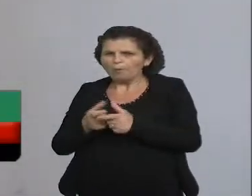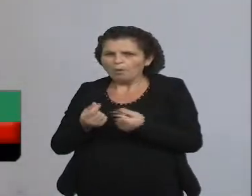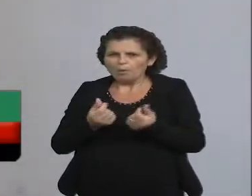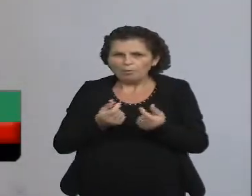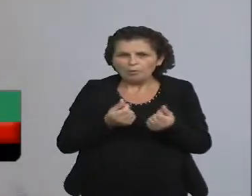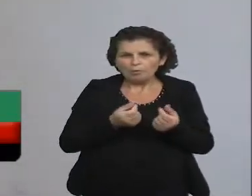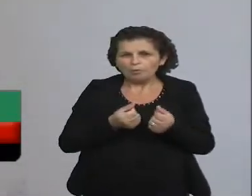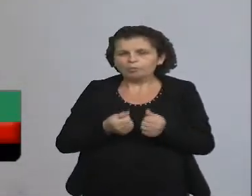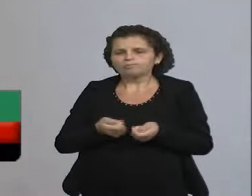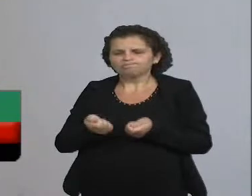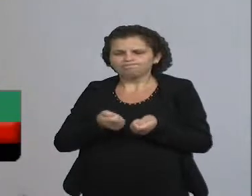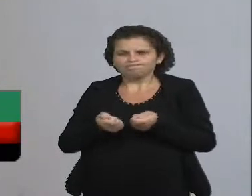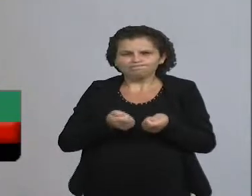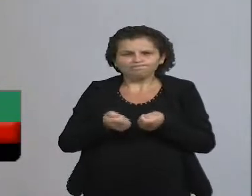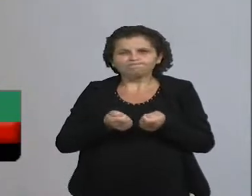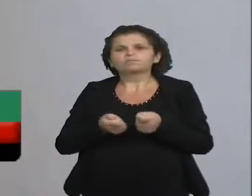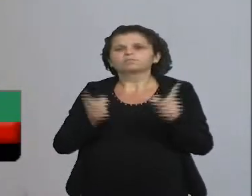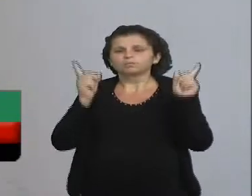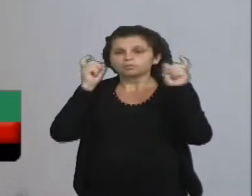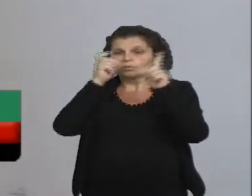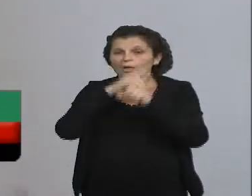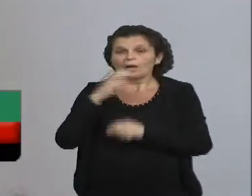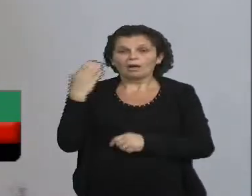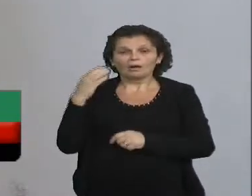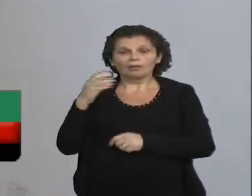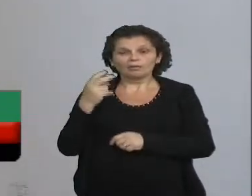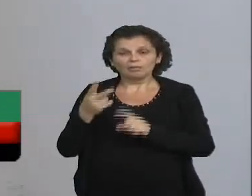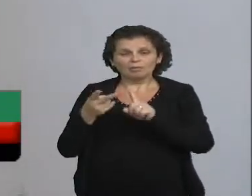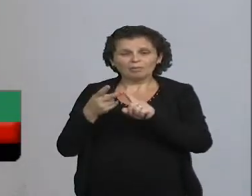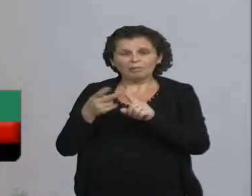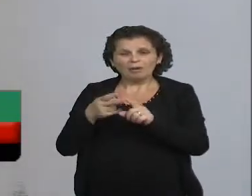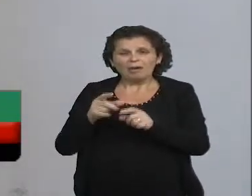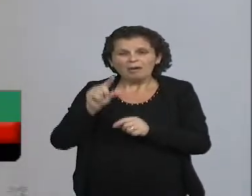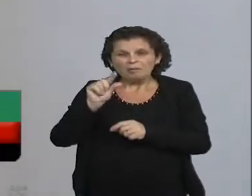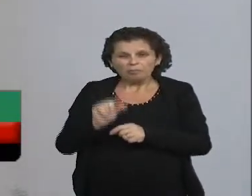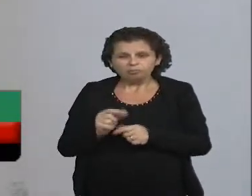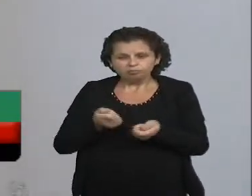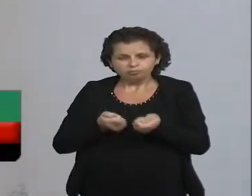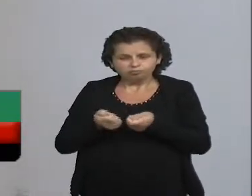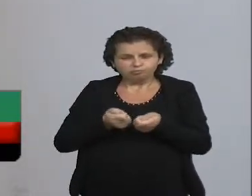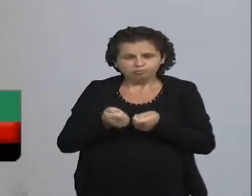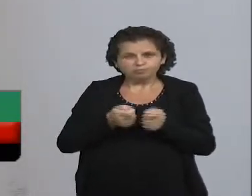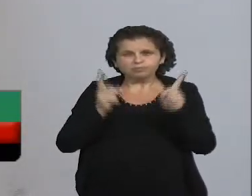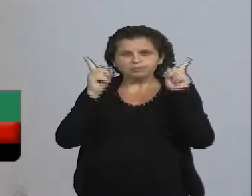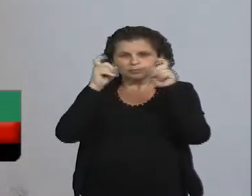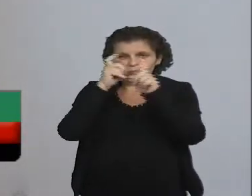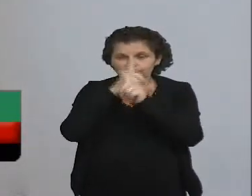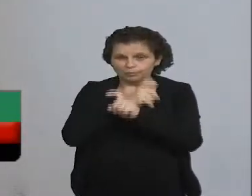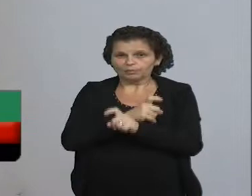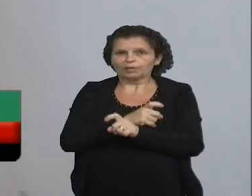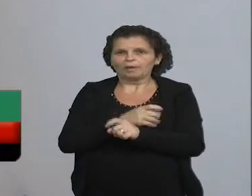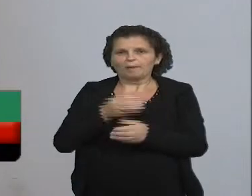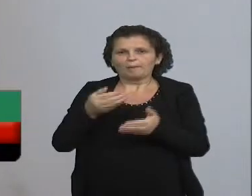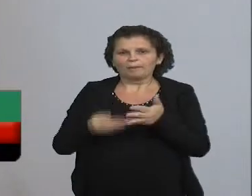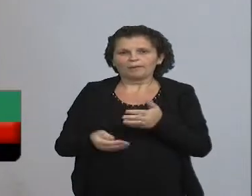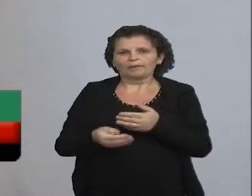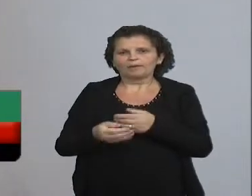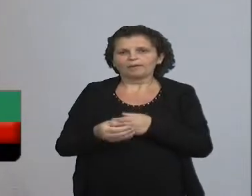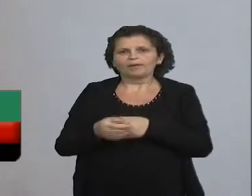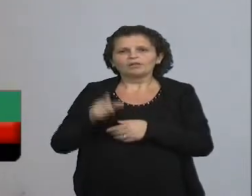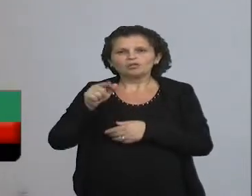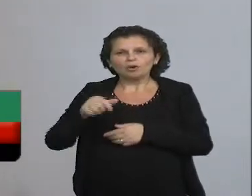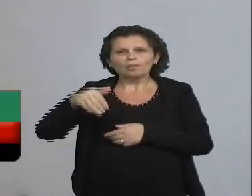per capita do Estado. Carapicuíba já foi a segunda menor renda per capita, vereador Delbio Teruel, só perdendo para